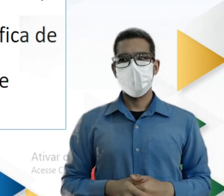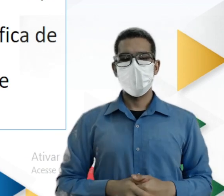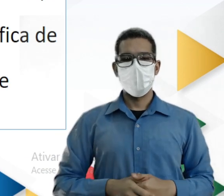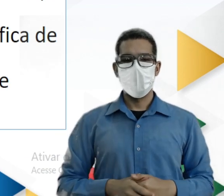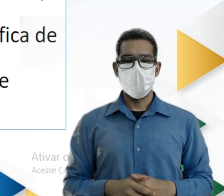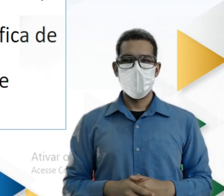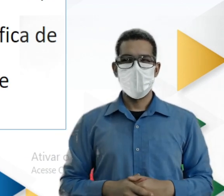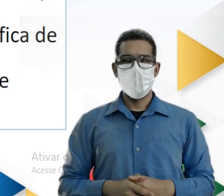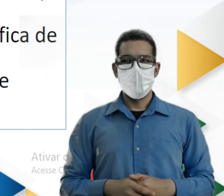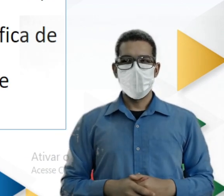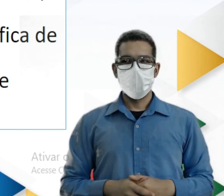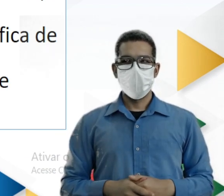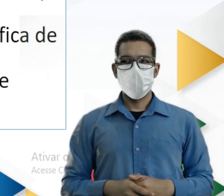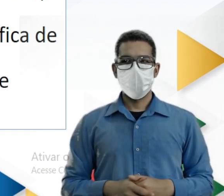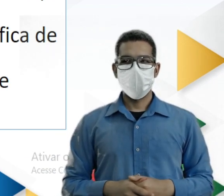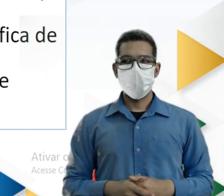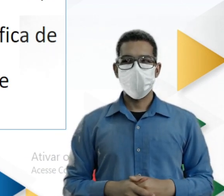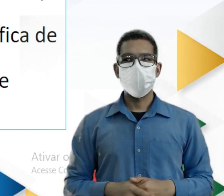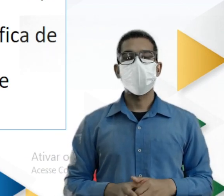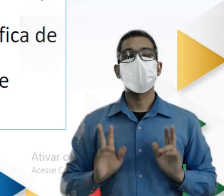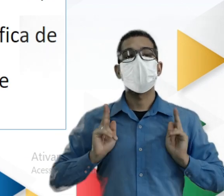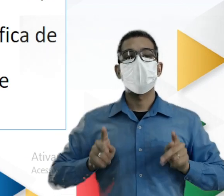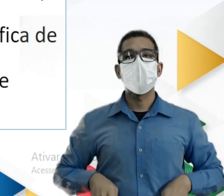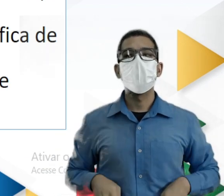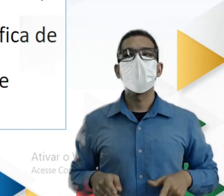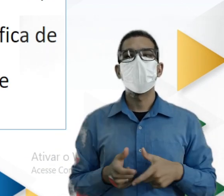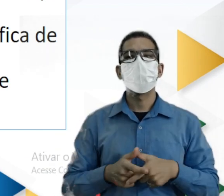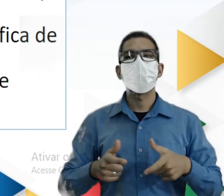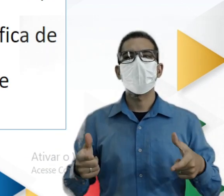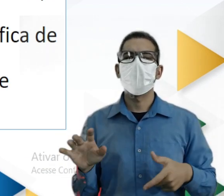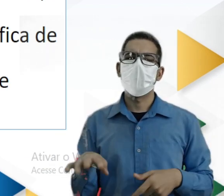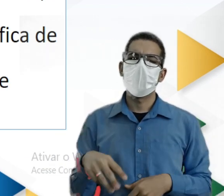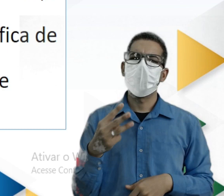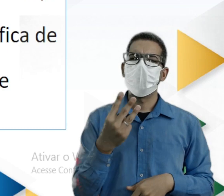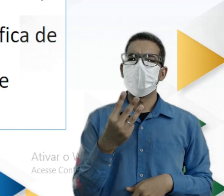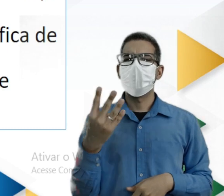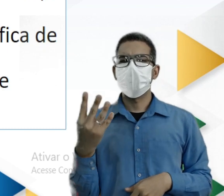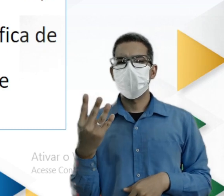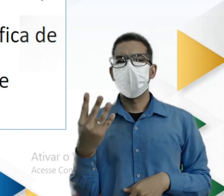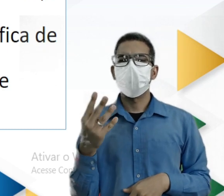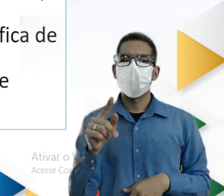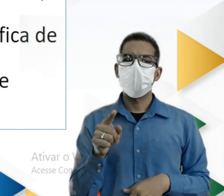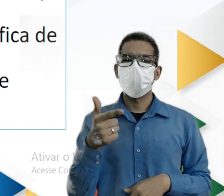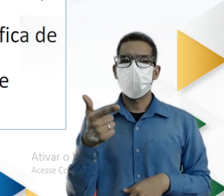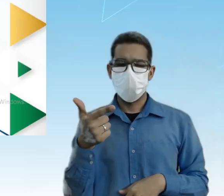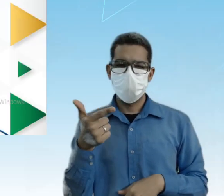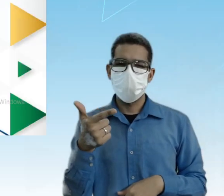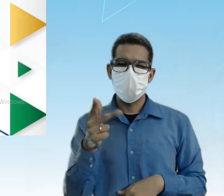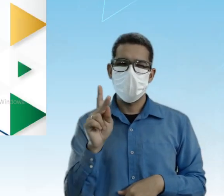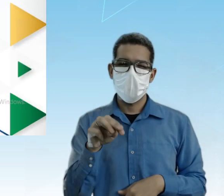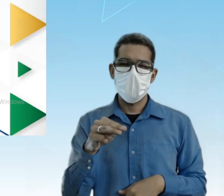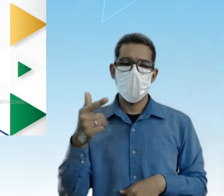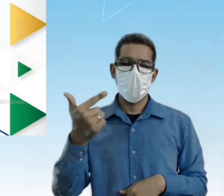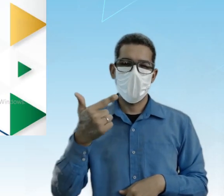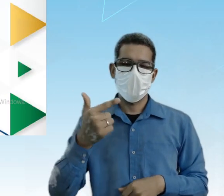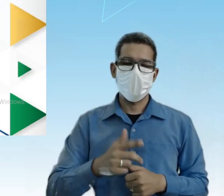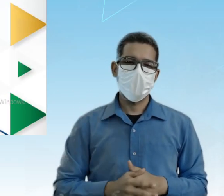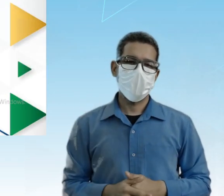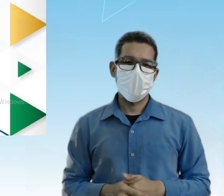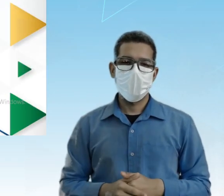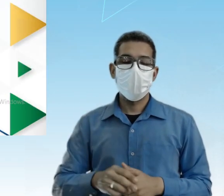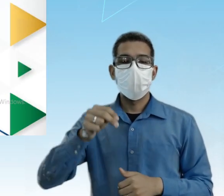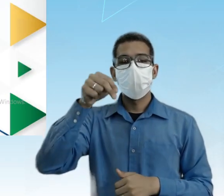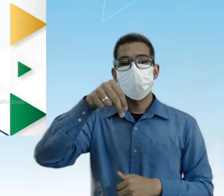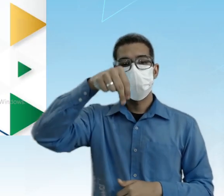53.081.900 habitantes, que é a densidade demográfica, que é em torno de 34,2 habitantes por quilômetro quadrado. O